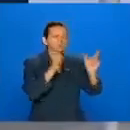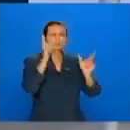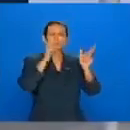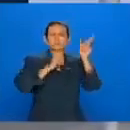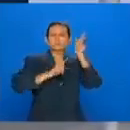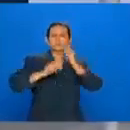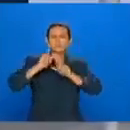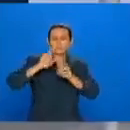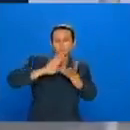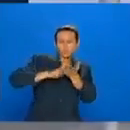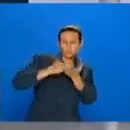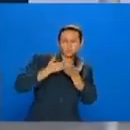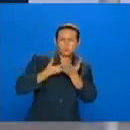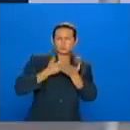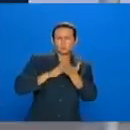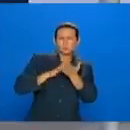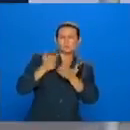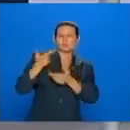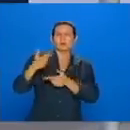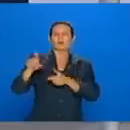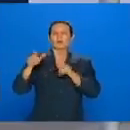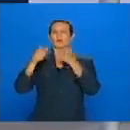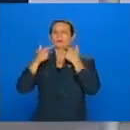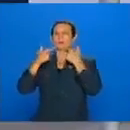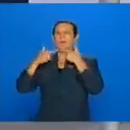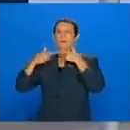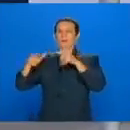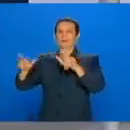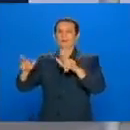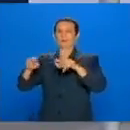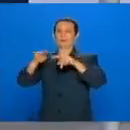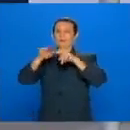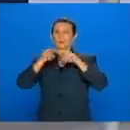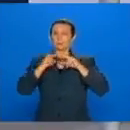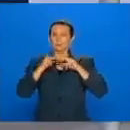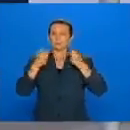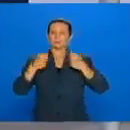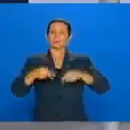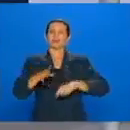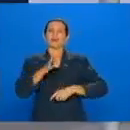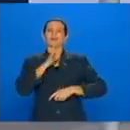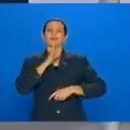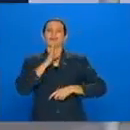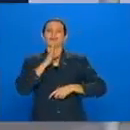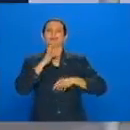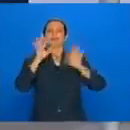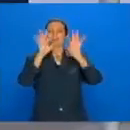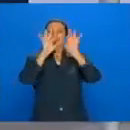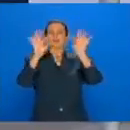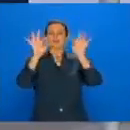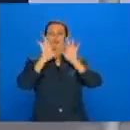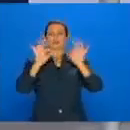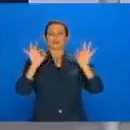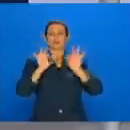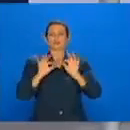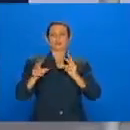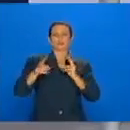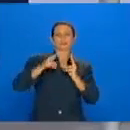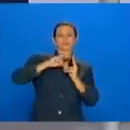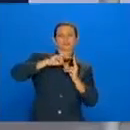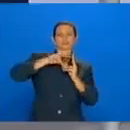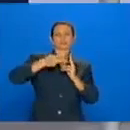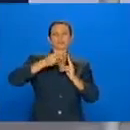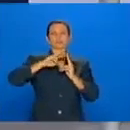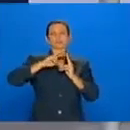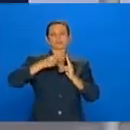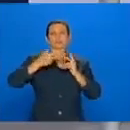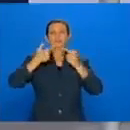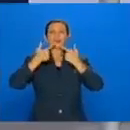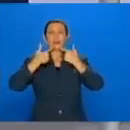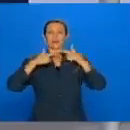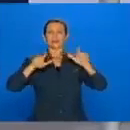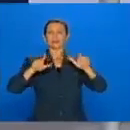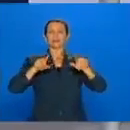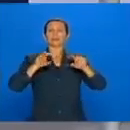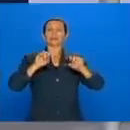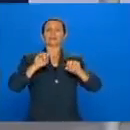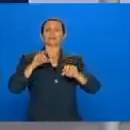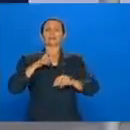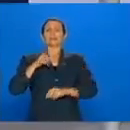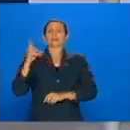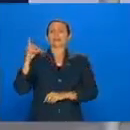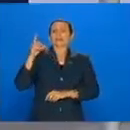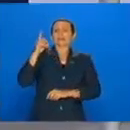do saber da língua. No ato tradutório, este pode verificar dificuldades no processo de tradução